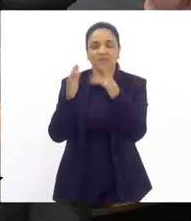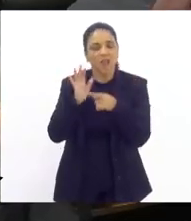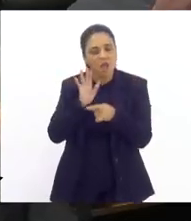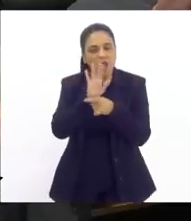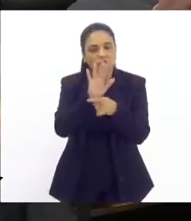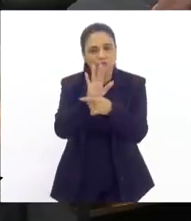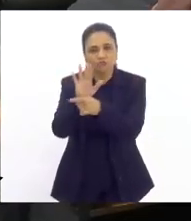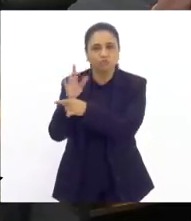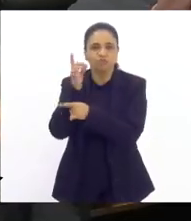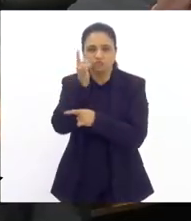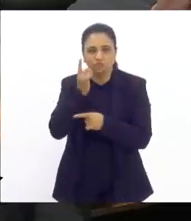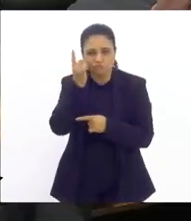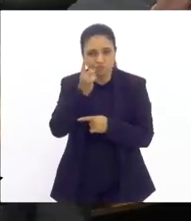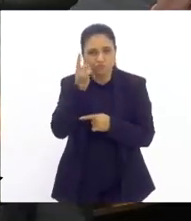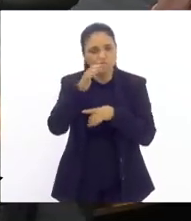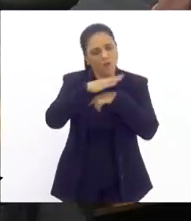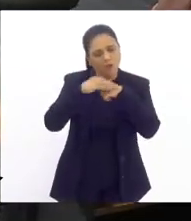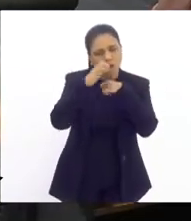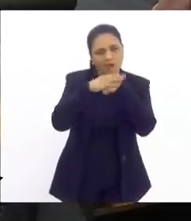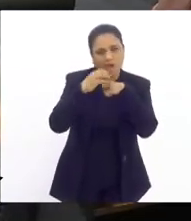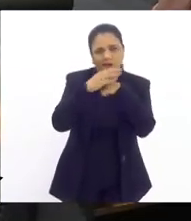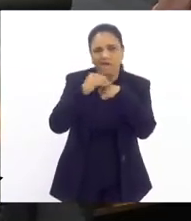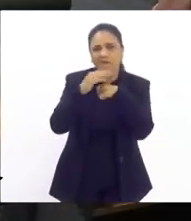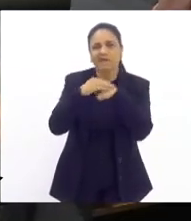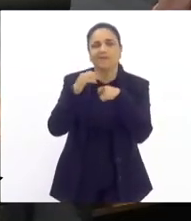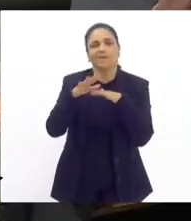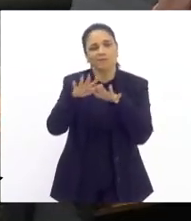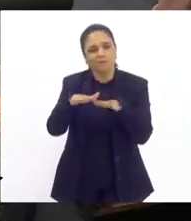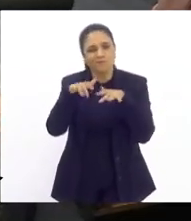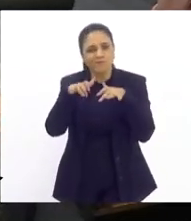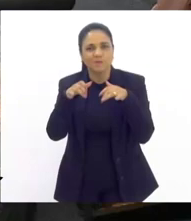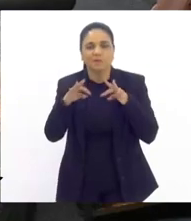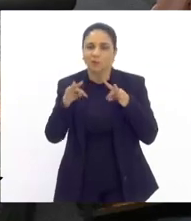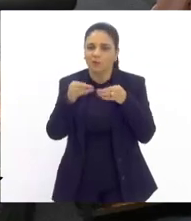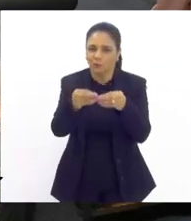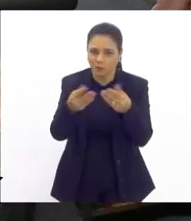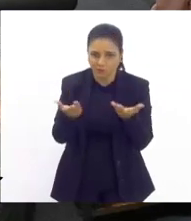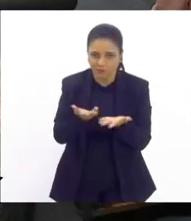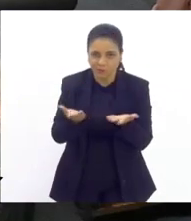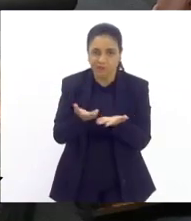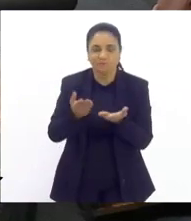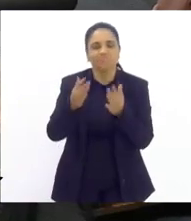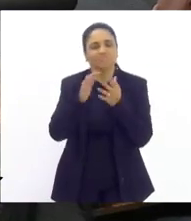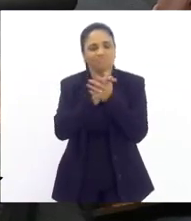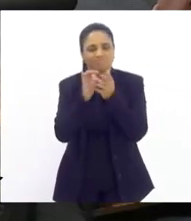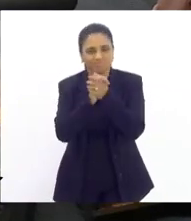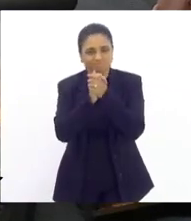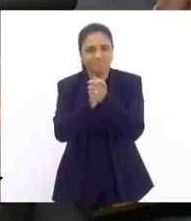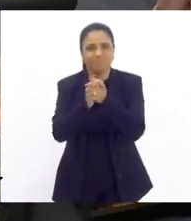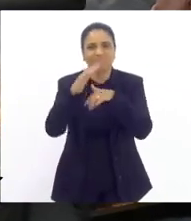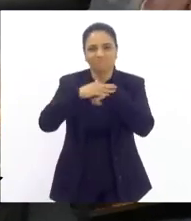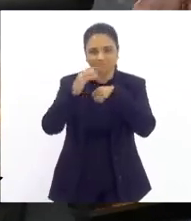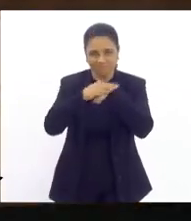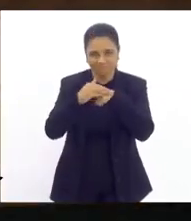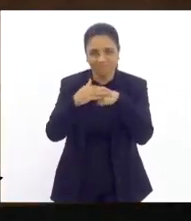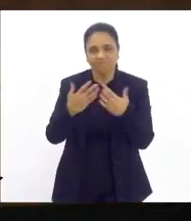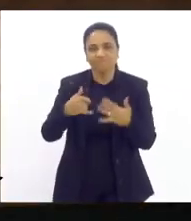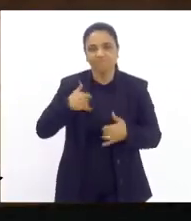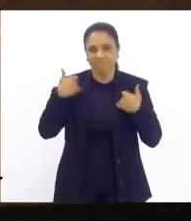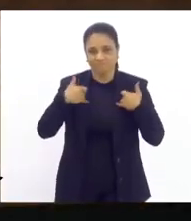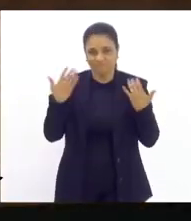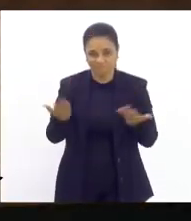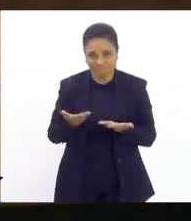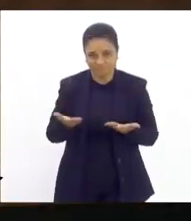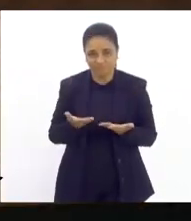todos os deputados estão com muito carinho de todos nós parlamentares o carinho especial Milena que aniversaria hoje senhor presidente esse projeto